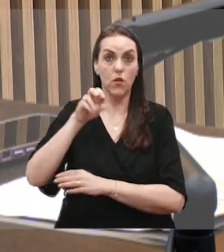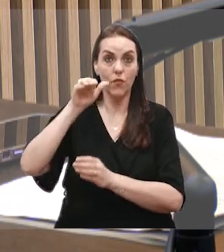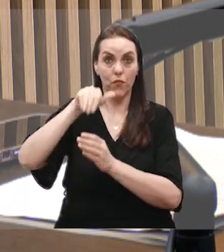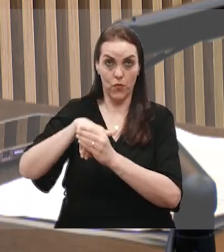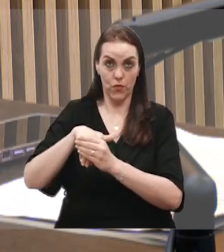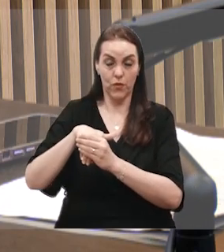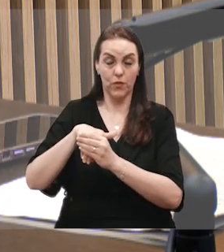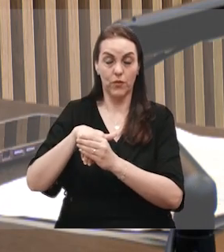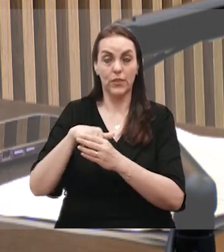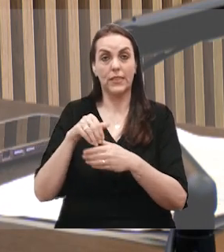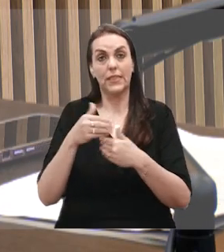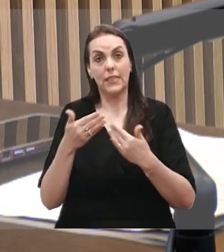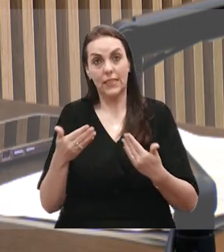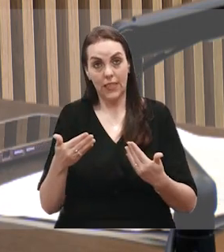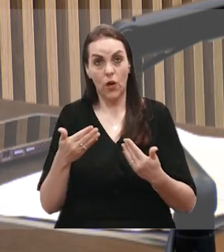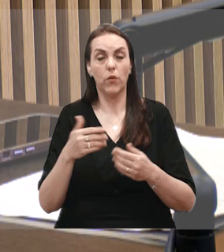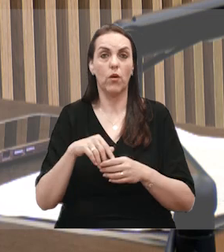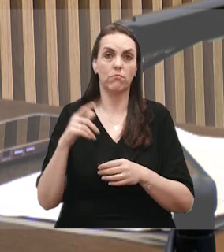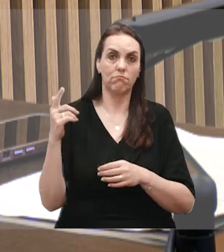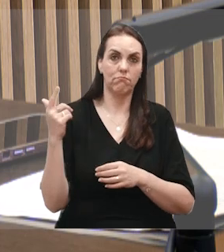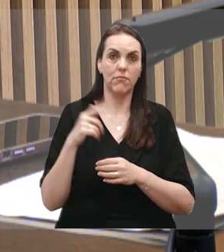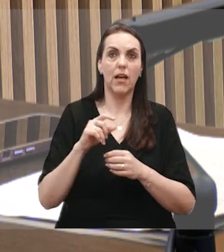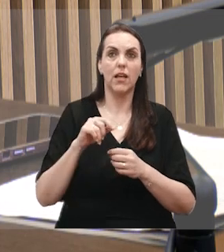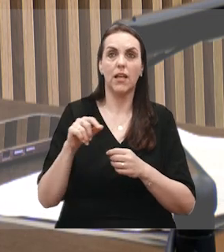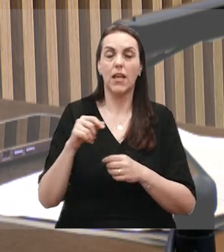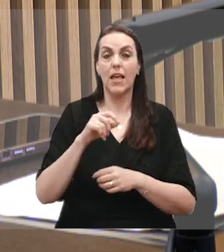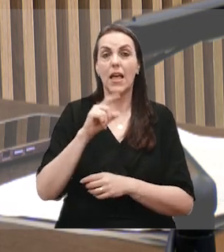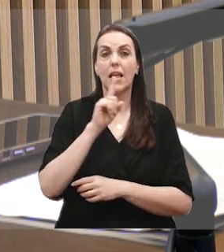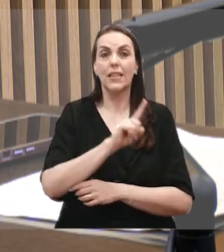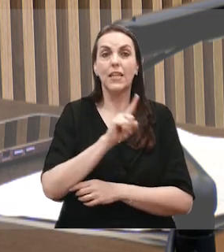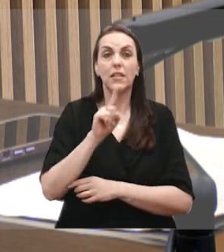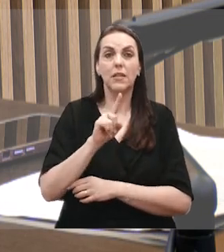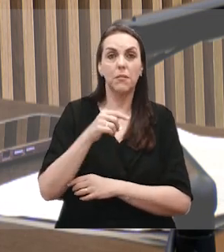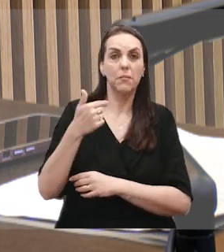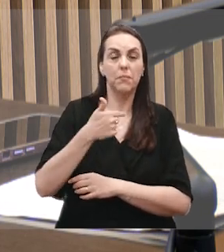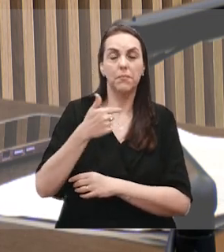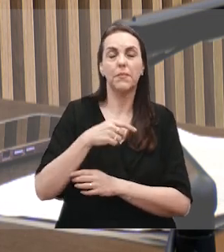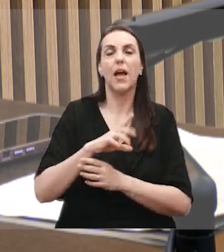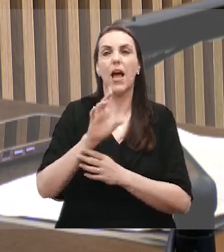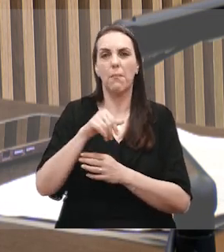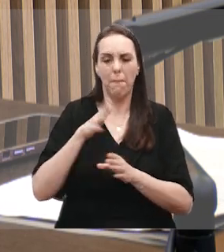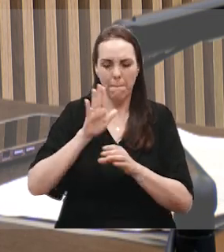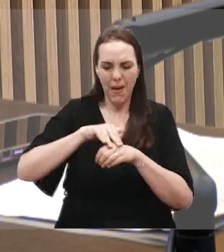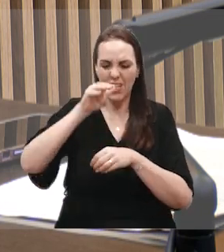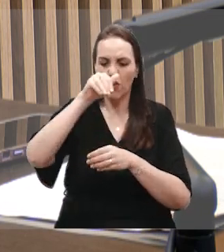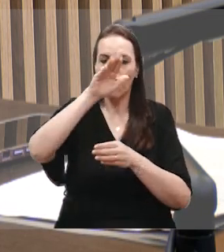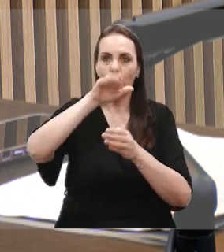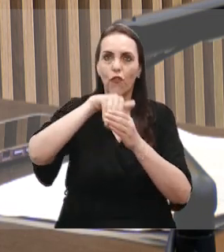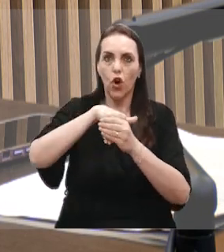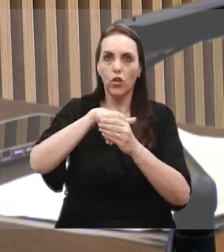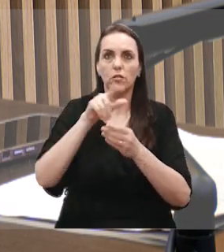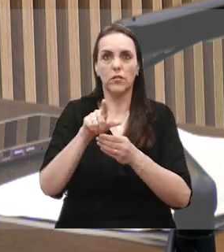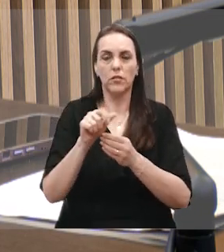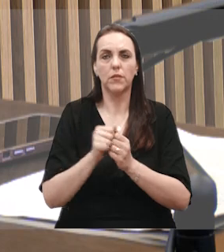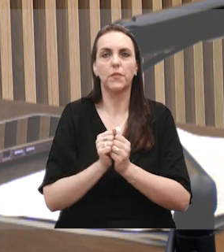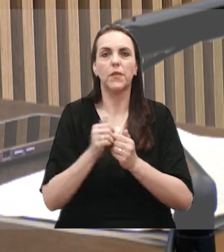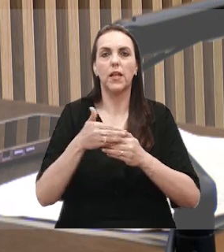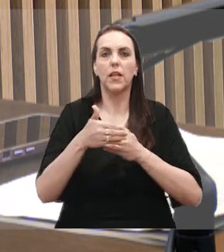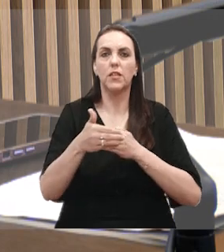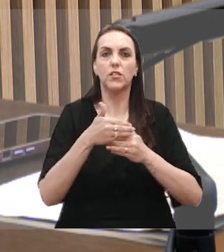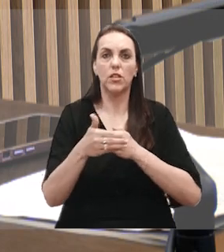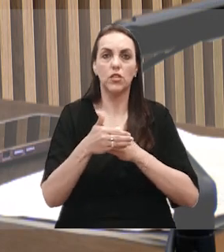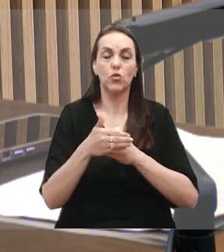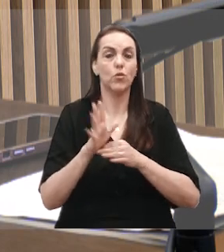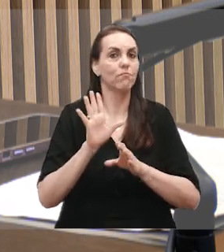Então, fico chancelada como a 11ª mais votada da legislatura, porém, né, não me elegi, ficando na